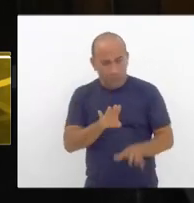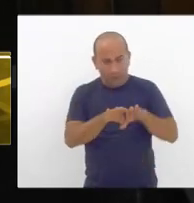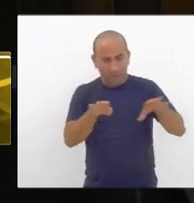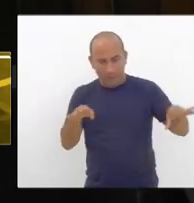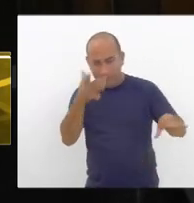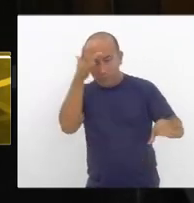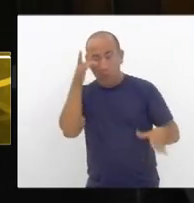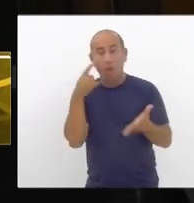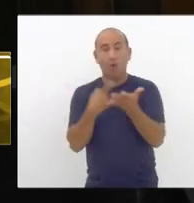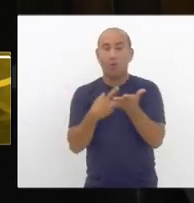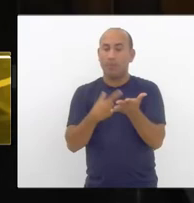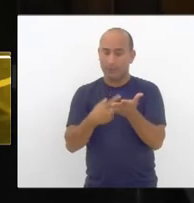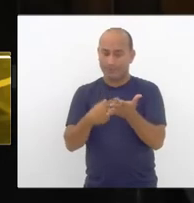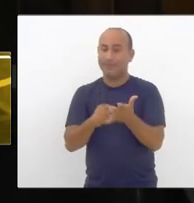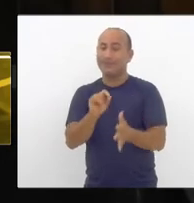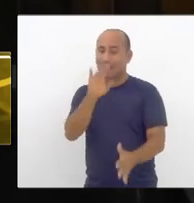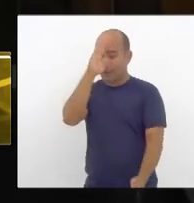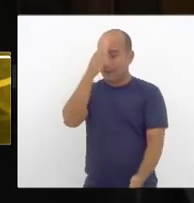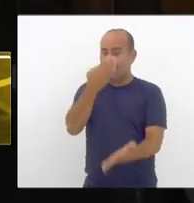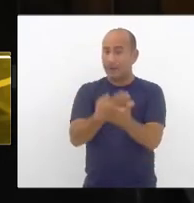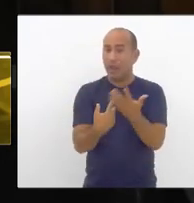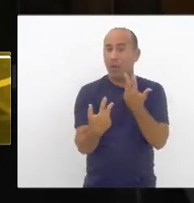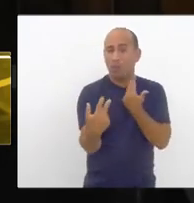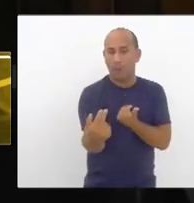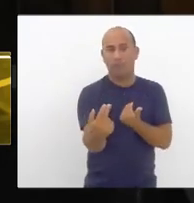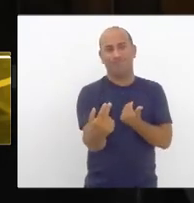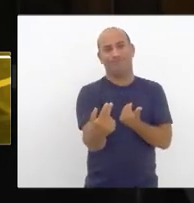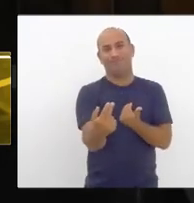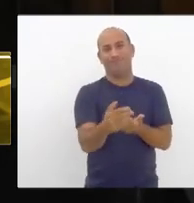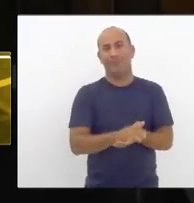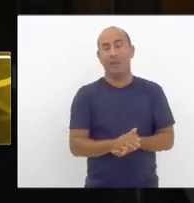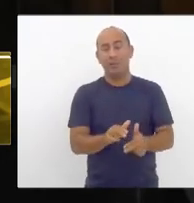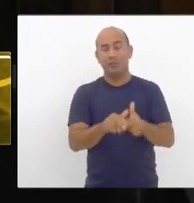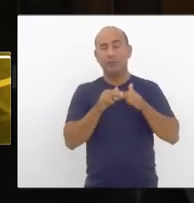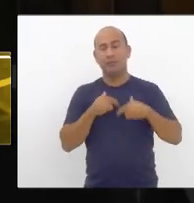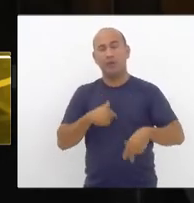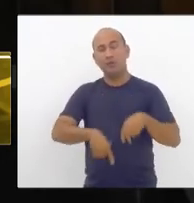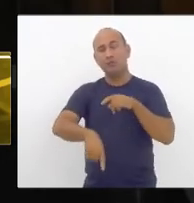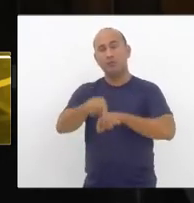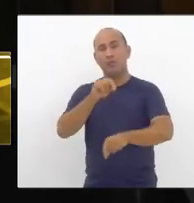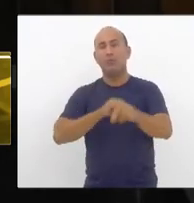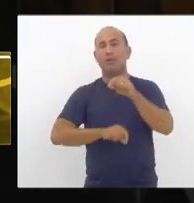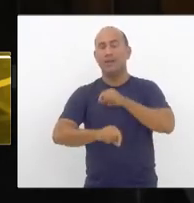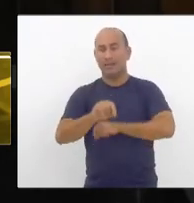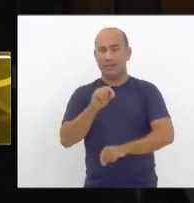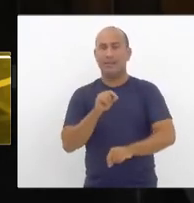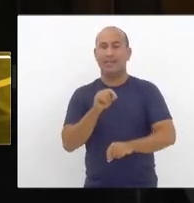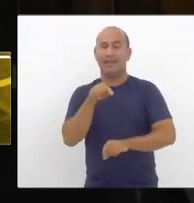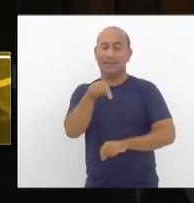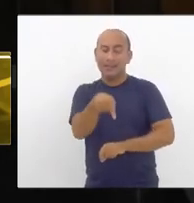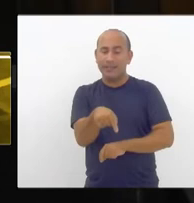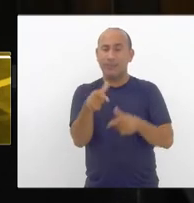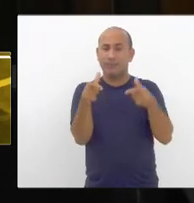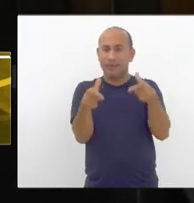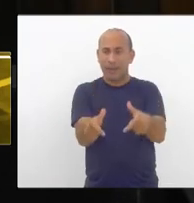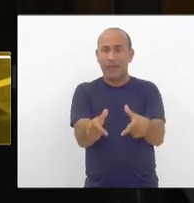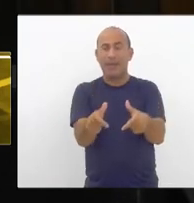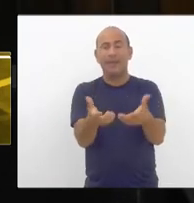compromissadas e que acreditam também na mesma coisa que eu por isso escolhi investir aqui pretendo continuar assim